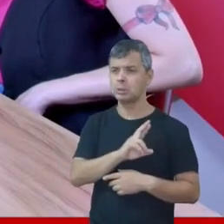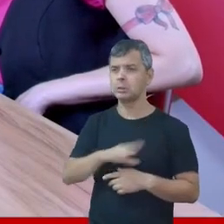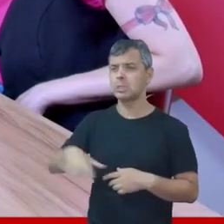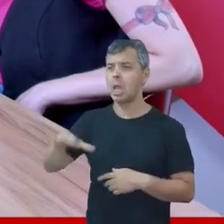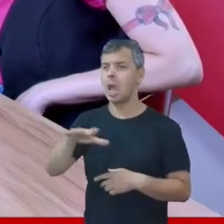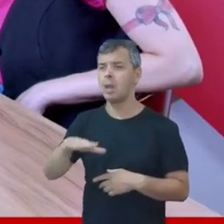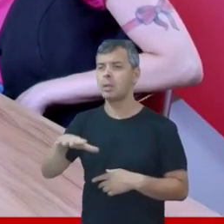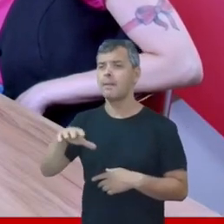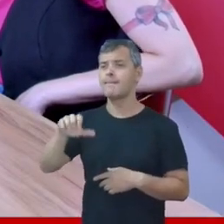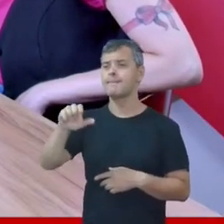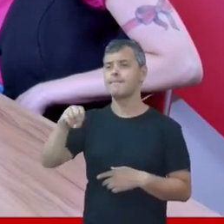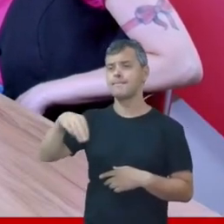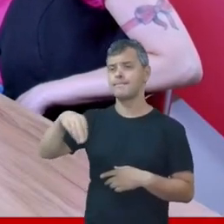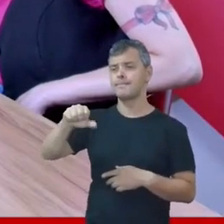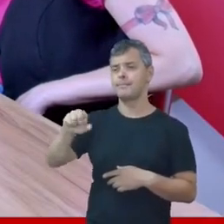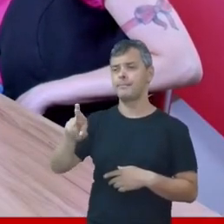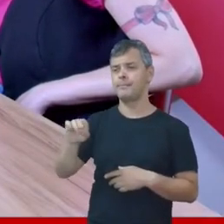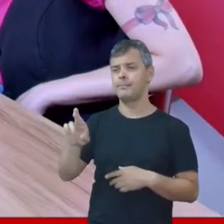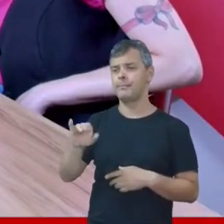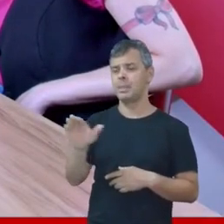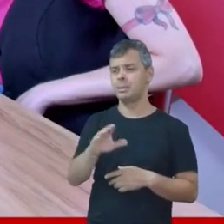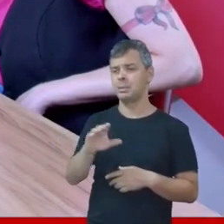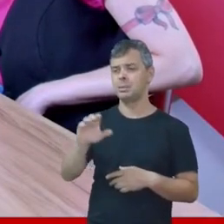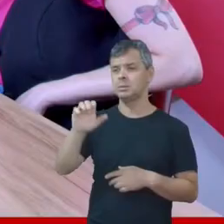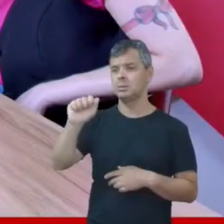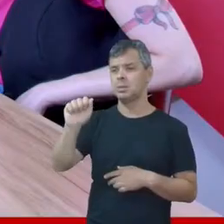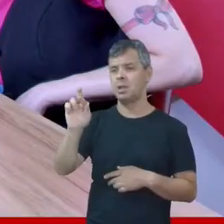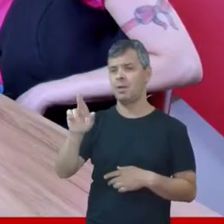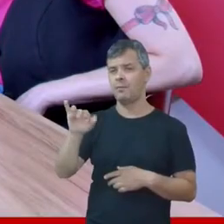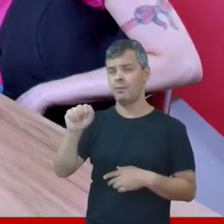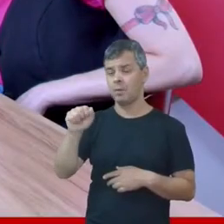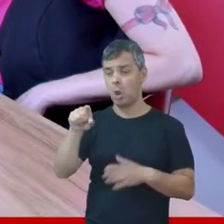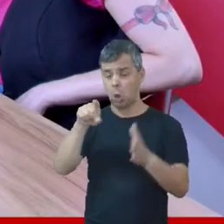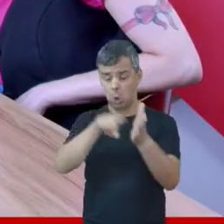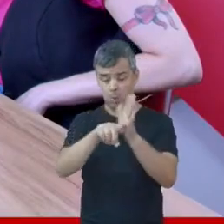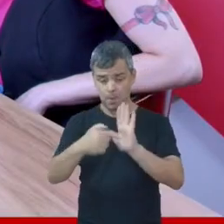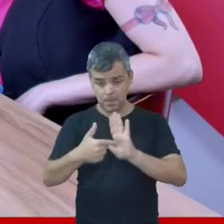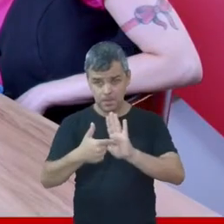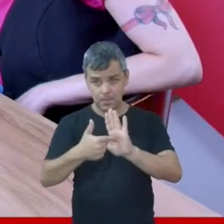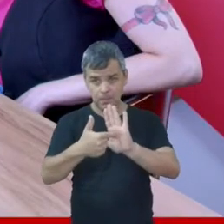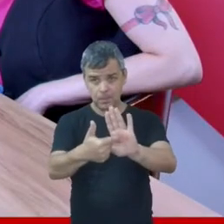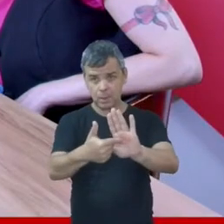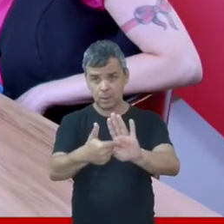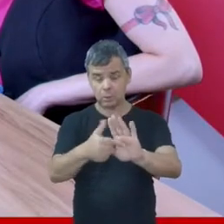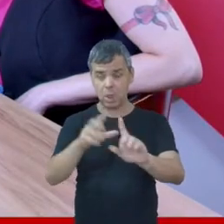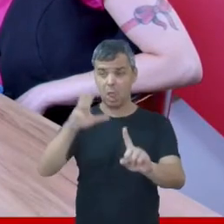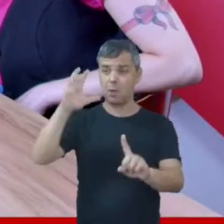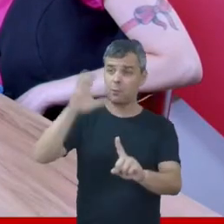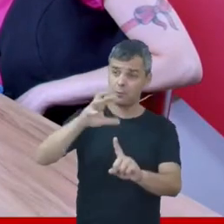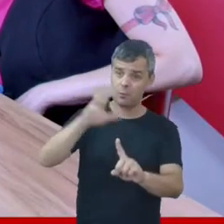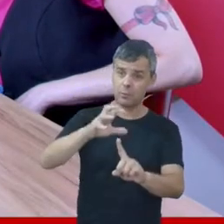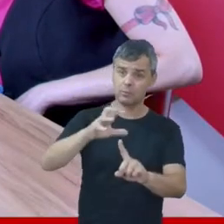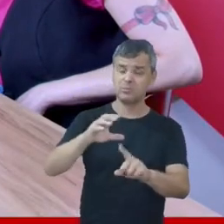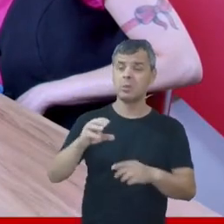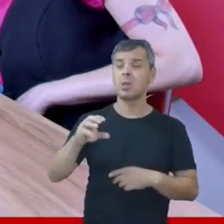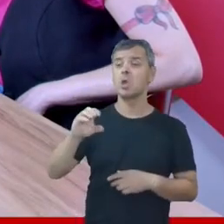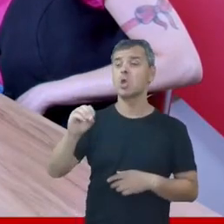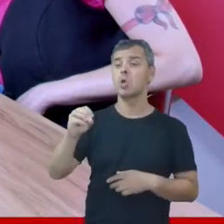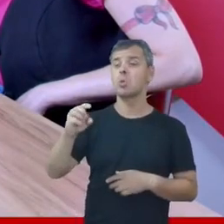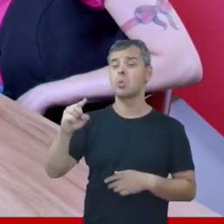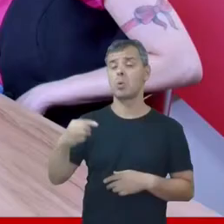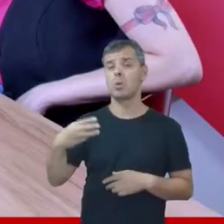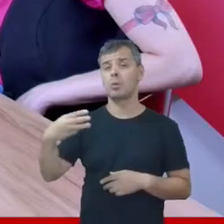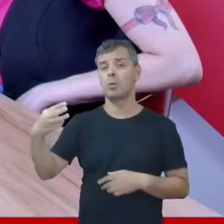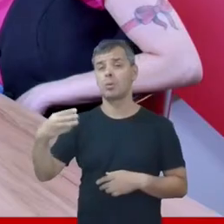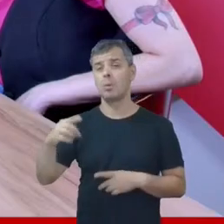importante você pensar, porque eu acho que, e alguns pesquisadores inclusive apontam que é impactado essa porcentagem justamente